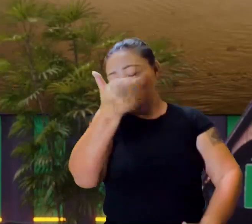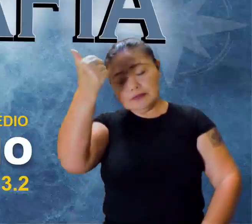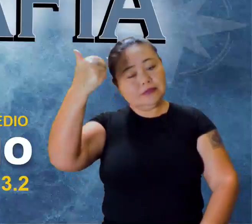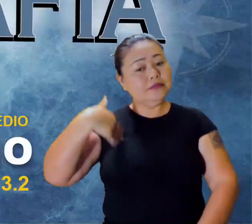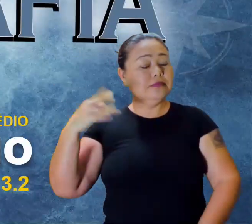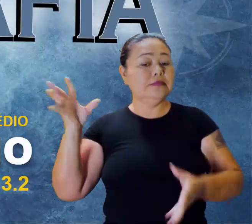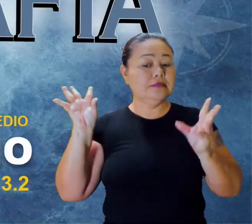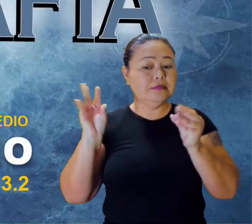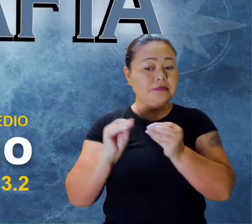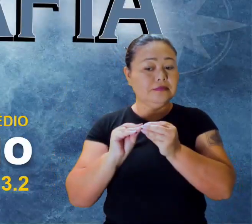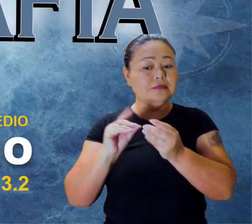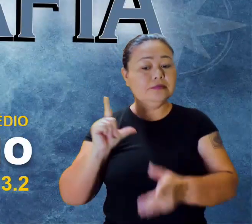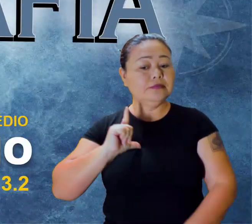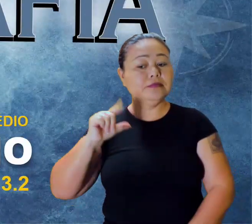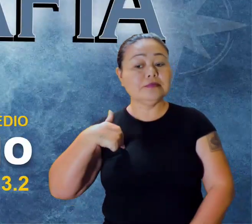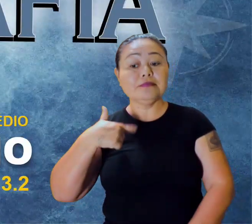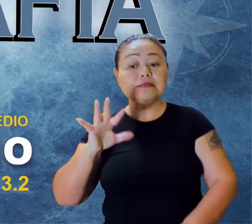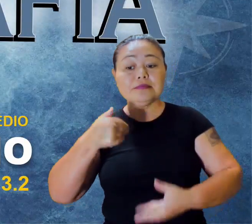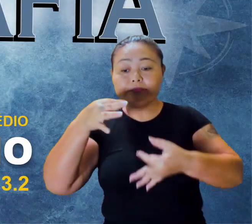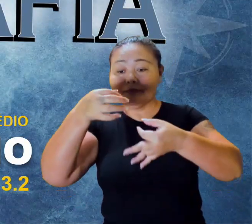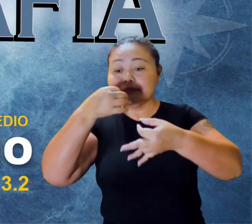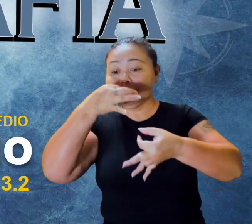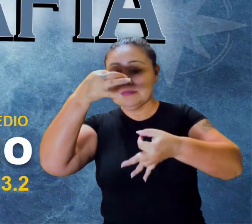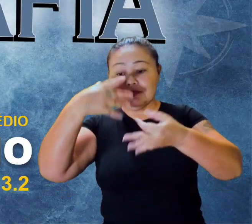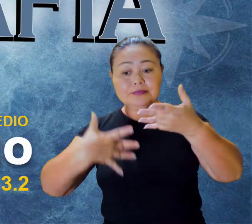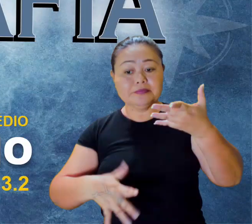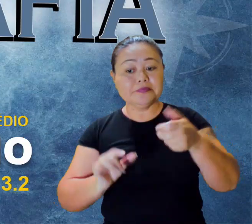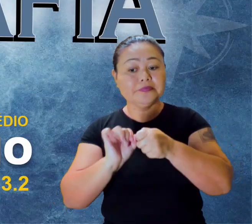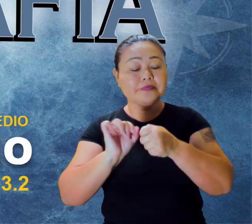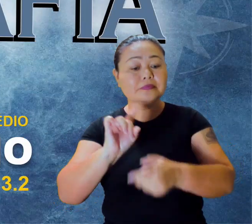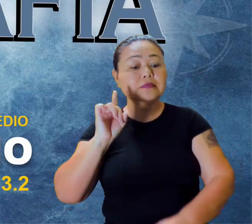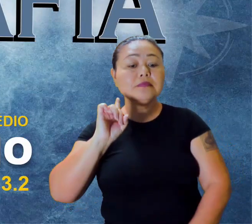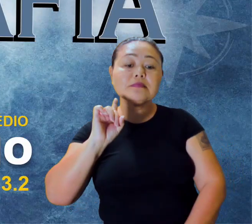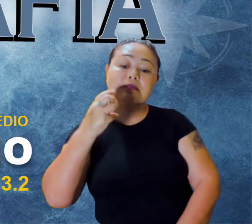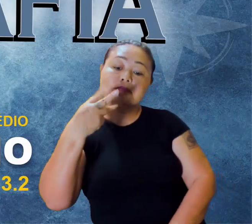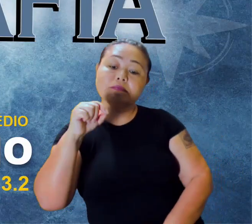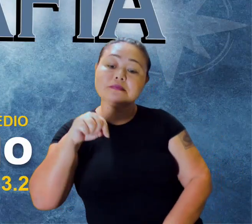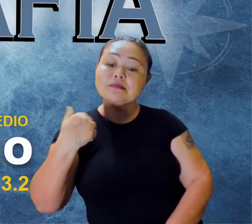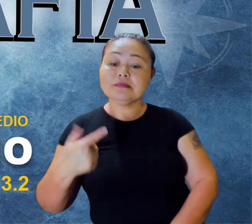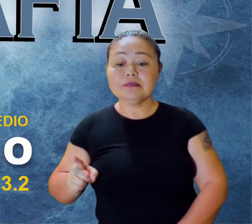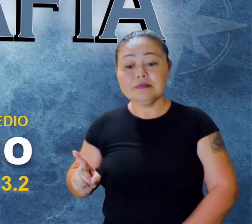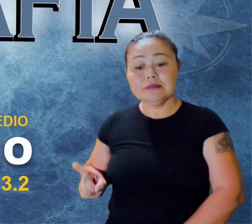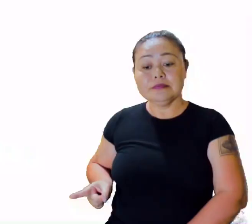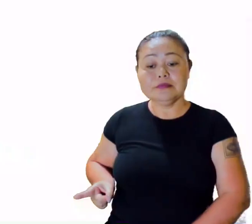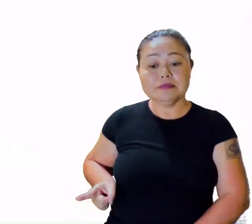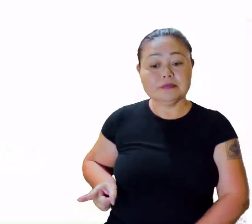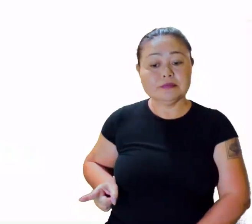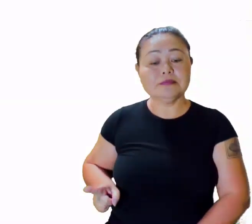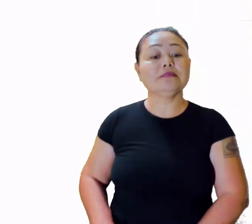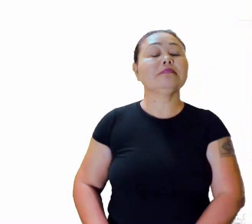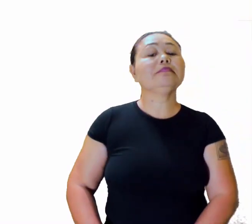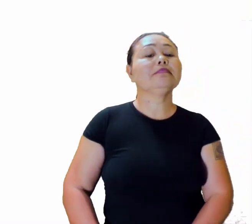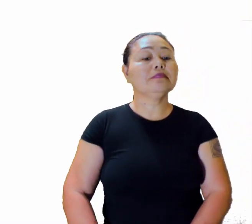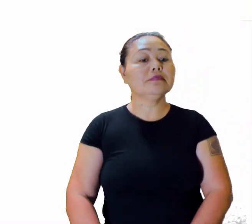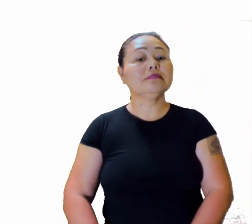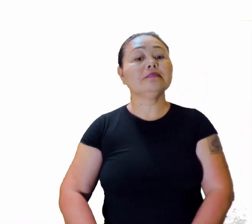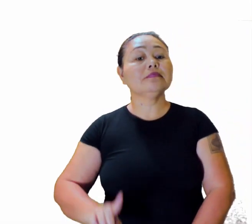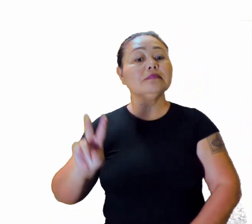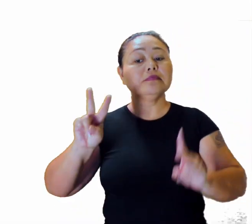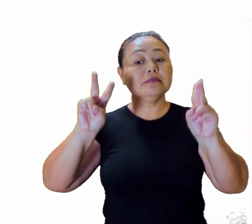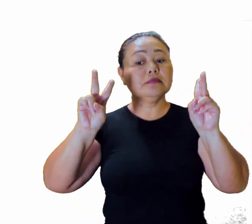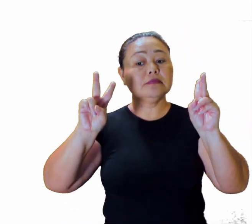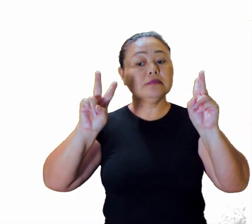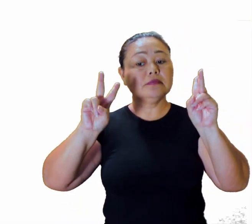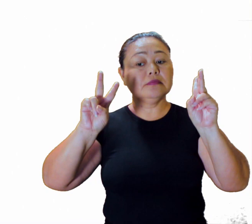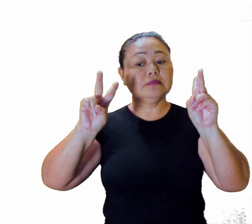próximo resumão? Vamos lá, sem mais delongas. Aula 3.2. Nós vimos